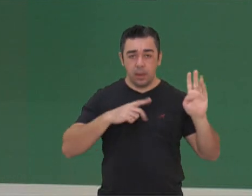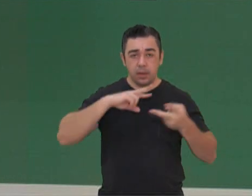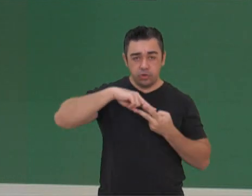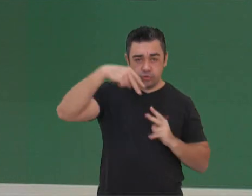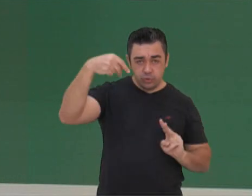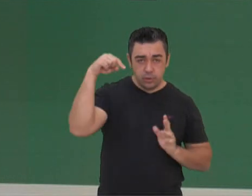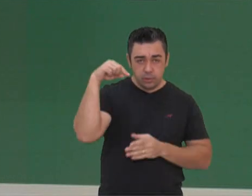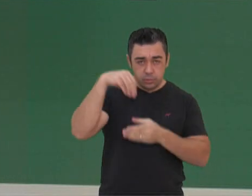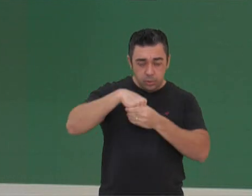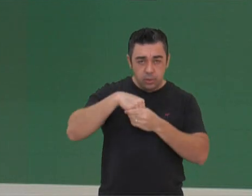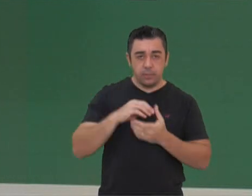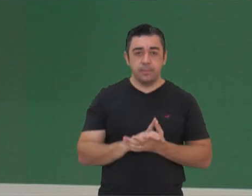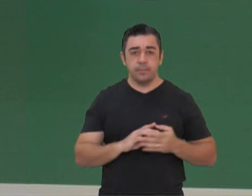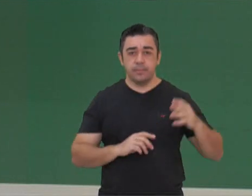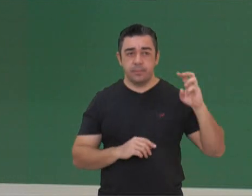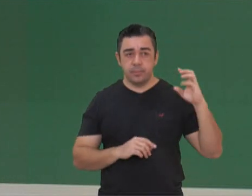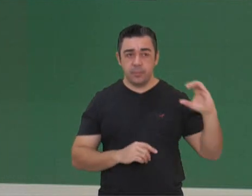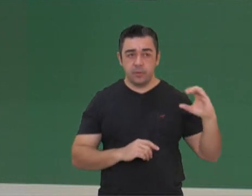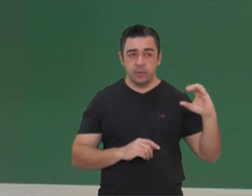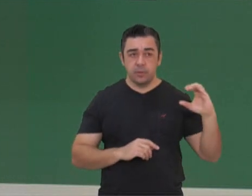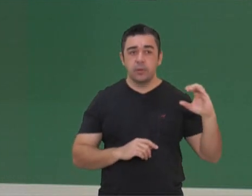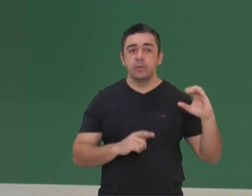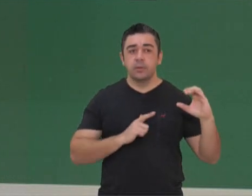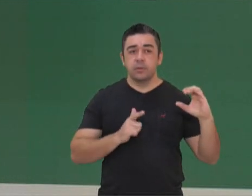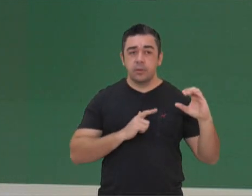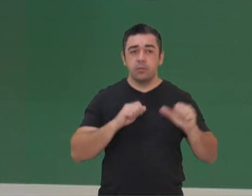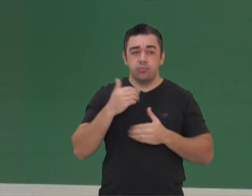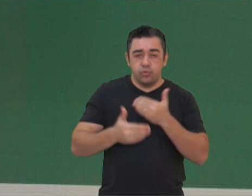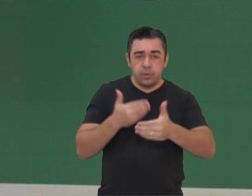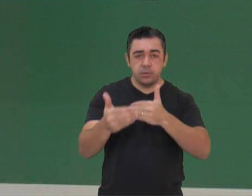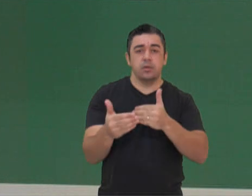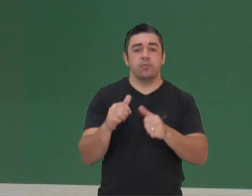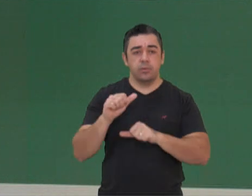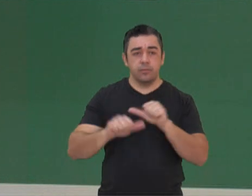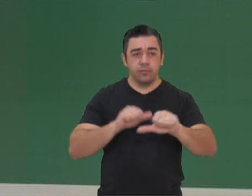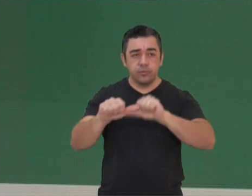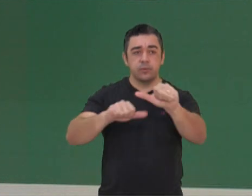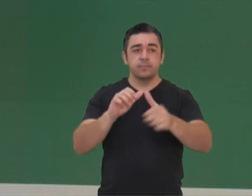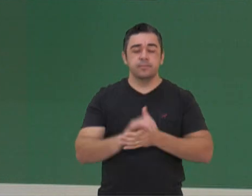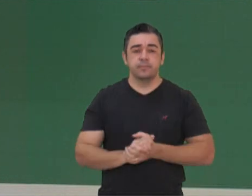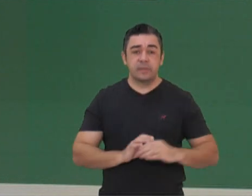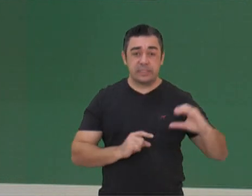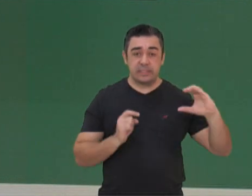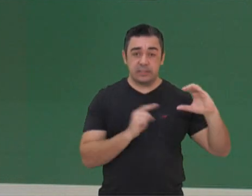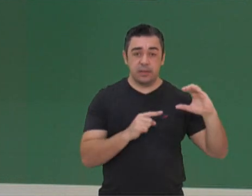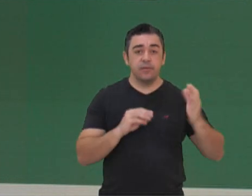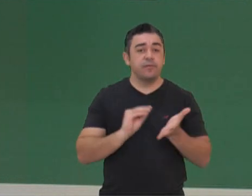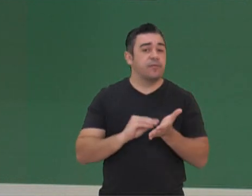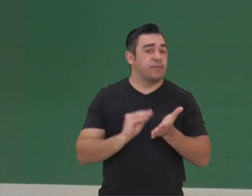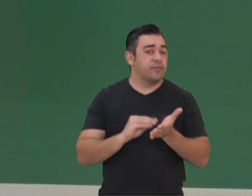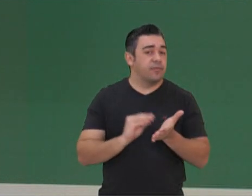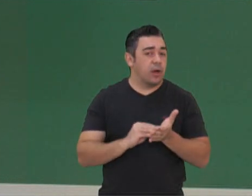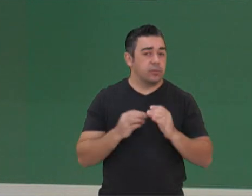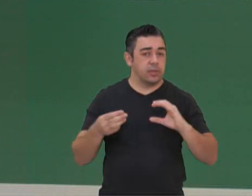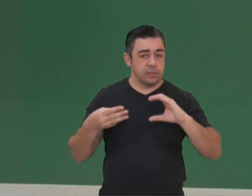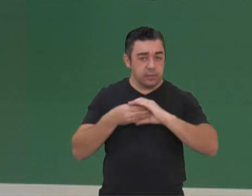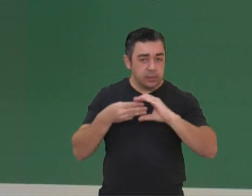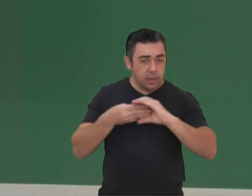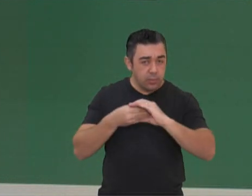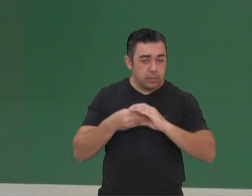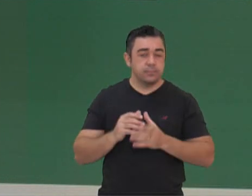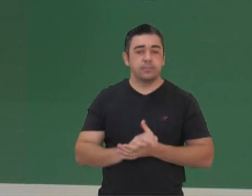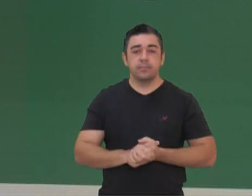genético, capacidade de reprodução, mutação e evolução. Letra C, ausência de células e de metabolismo